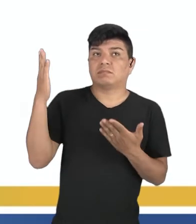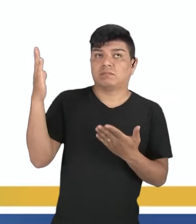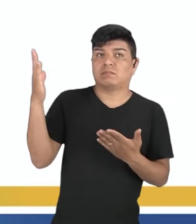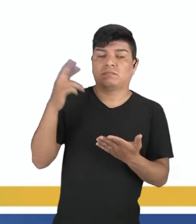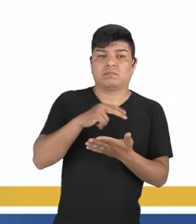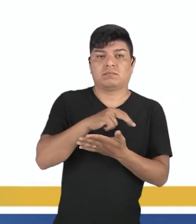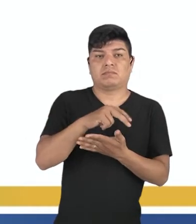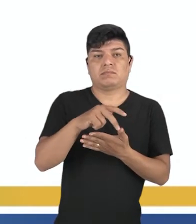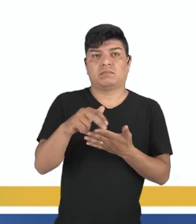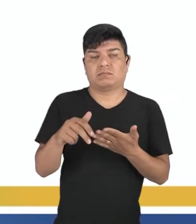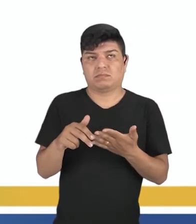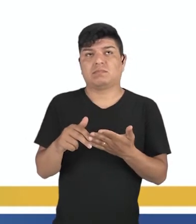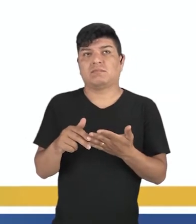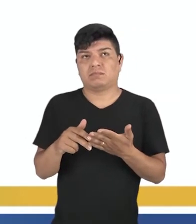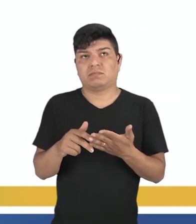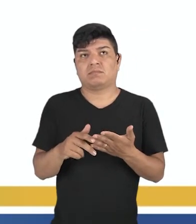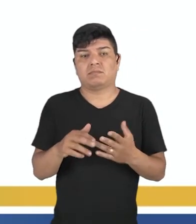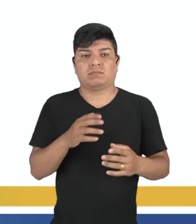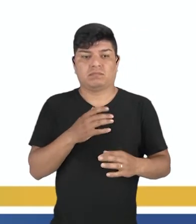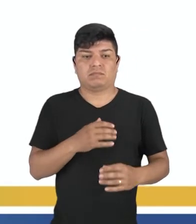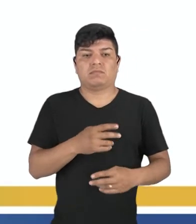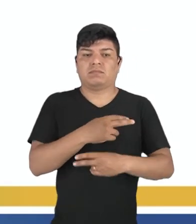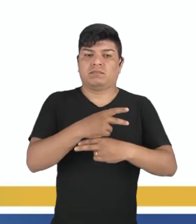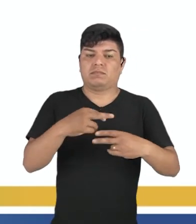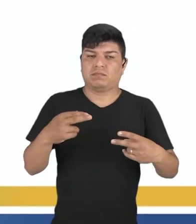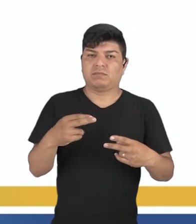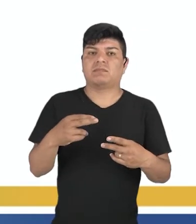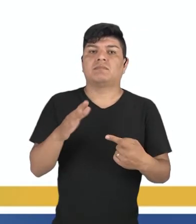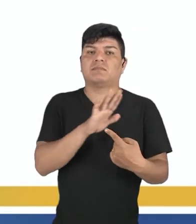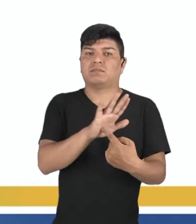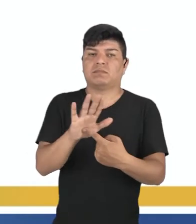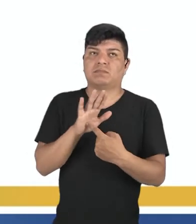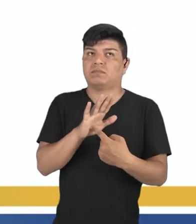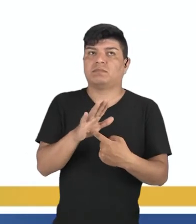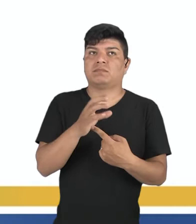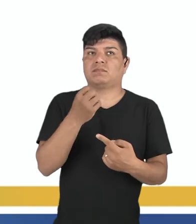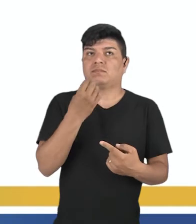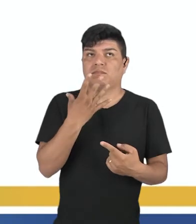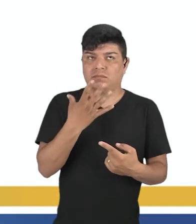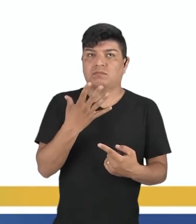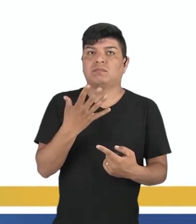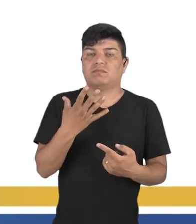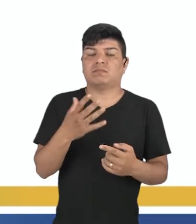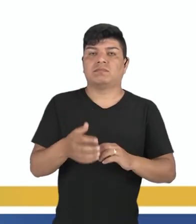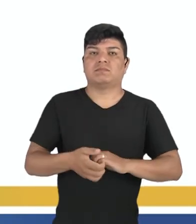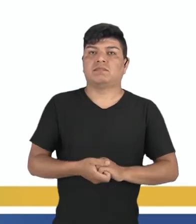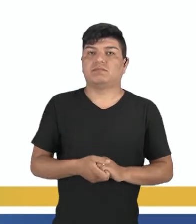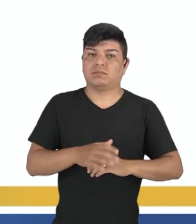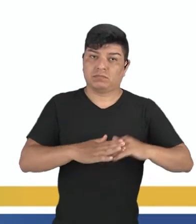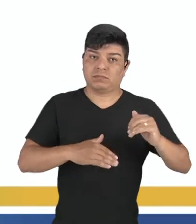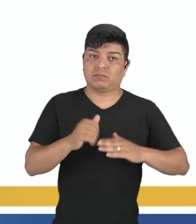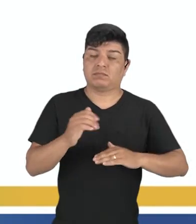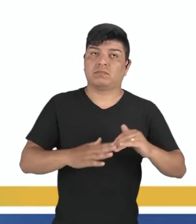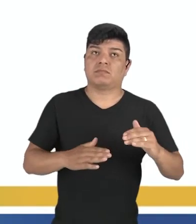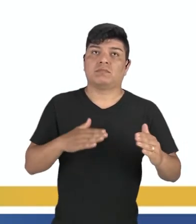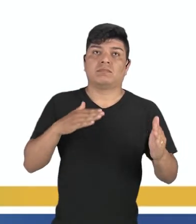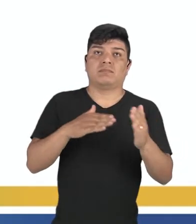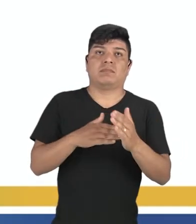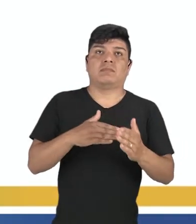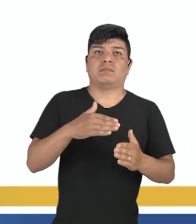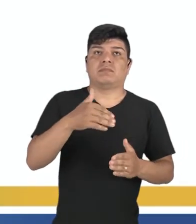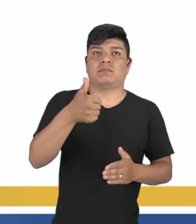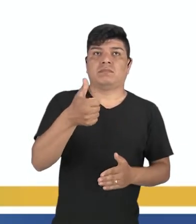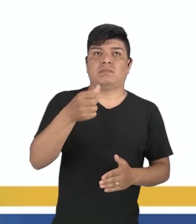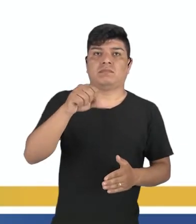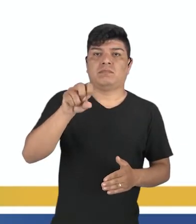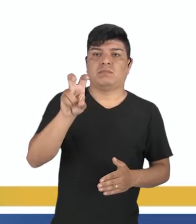tem várias fotos com instrumentos musicais que representam muito bem a carreira do artista. Até 1950,